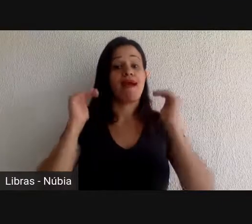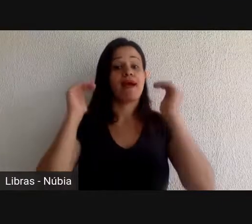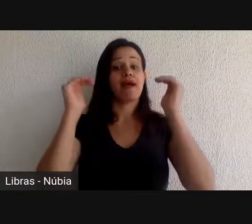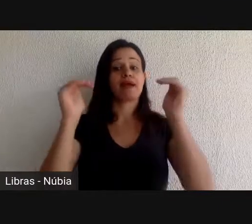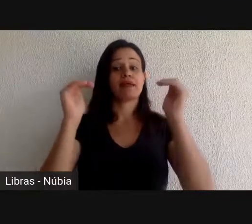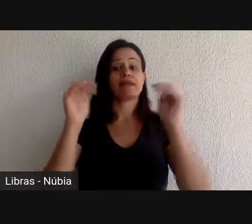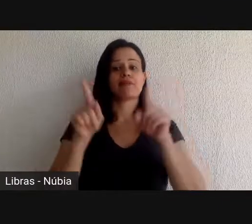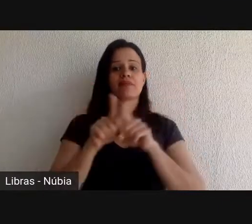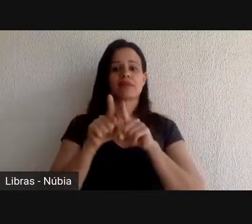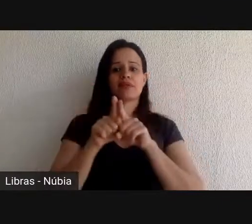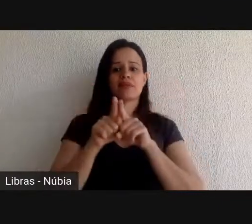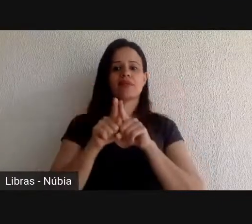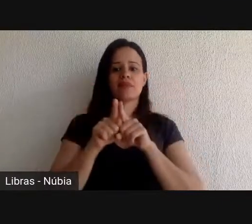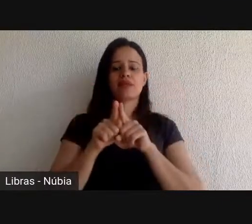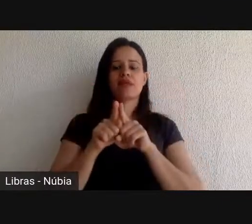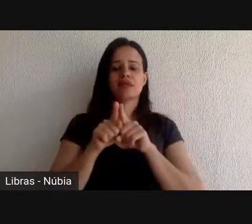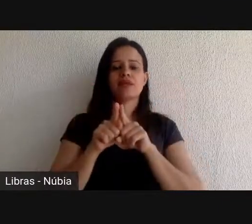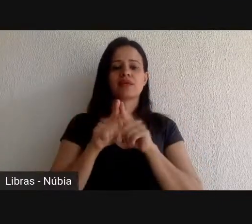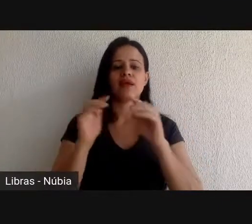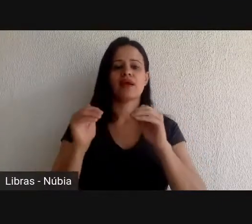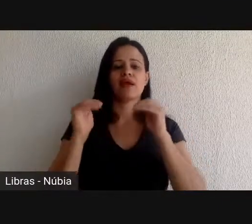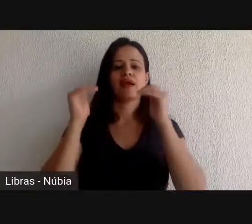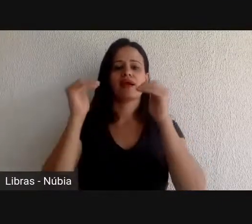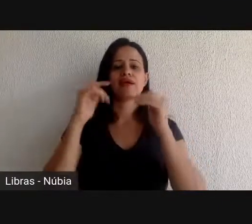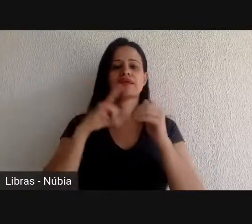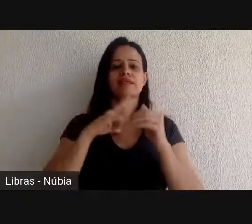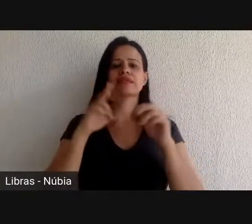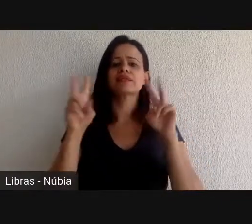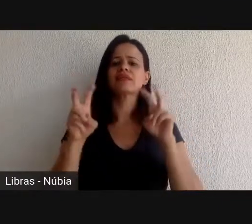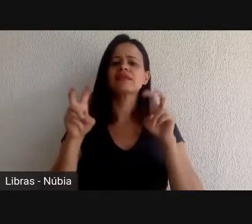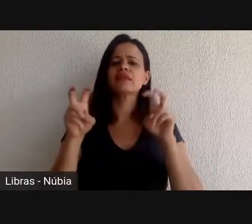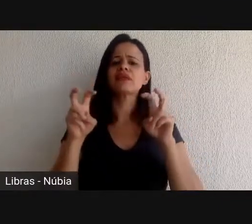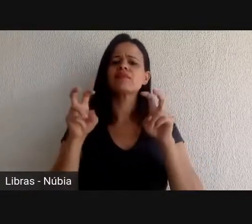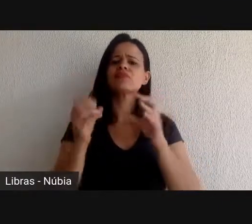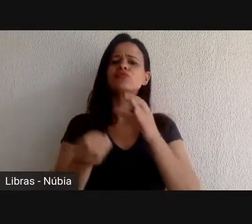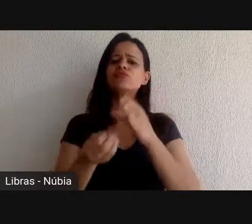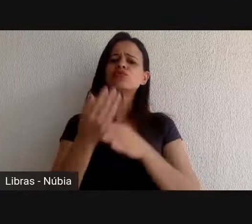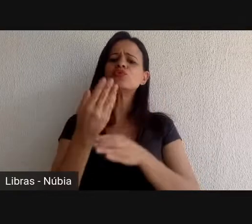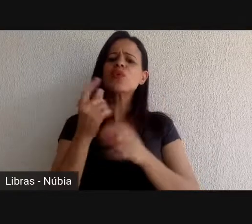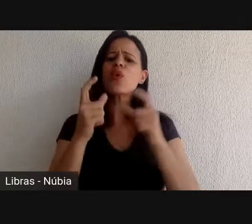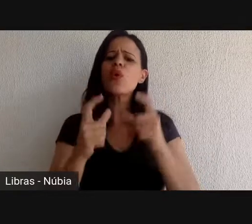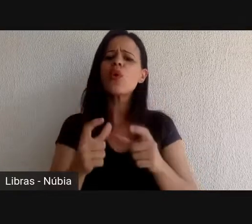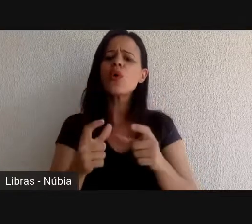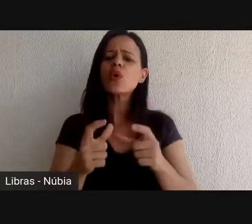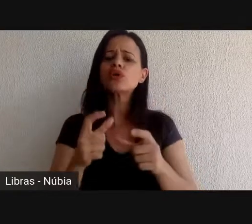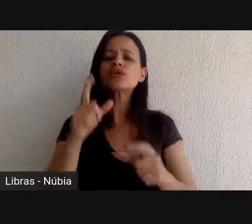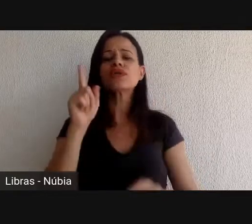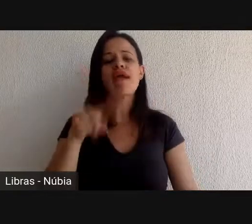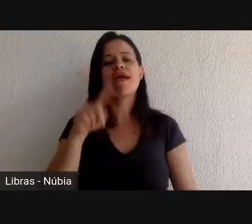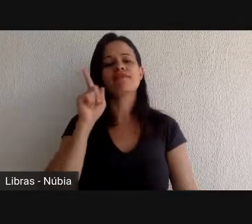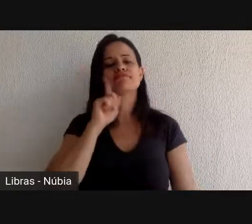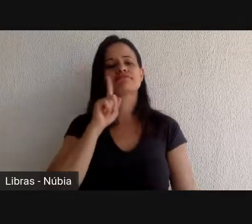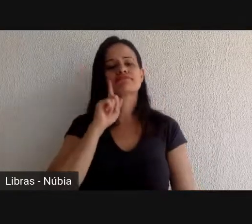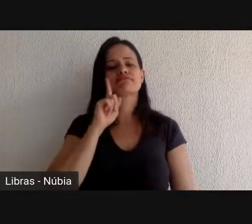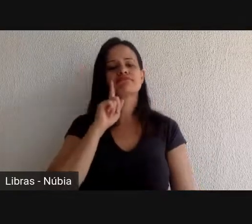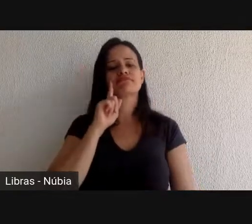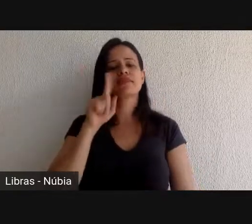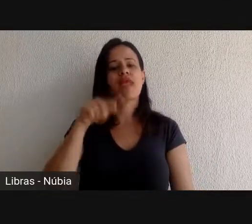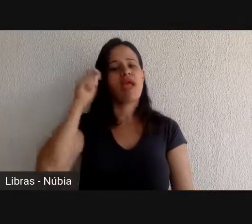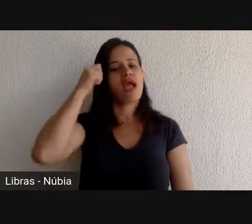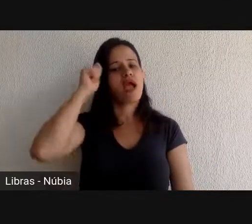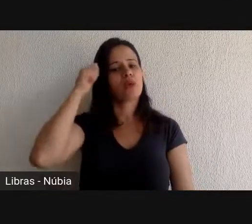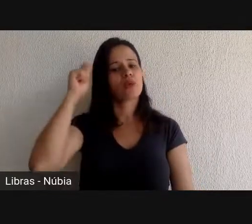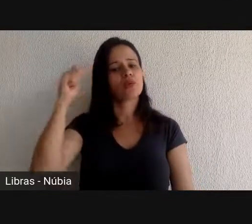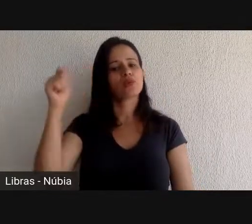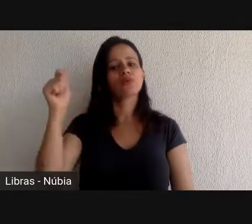e acadêmico ao mesmo tempo. Esse termo surgiu nos Estados Unidos, por autoria, num